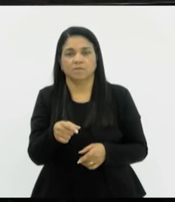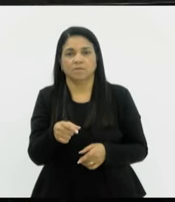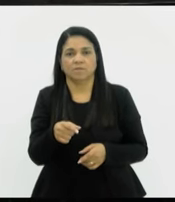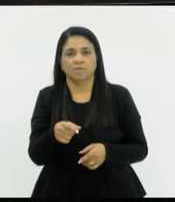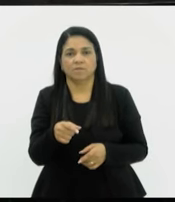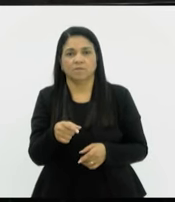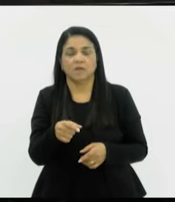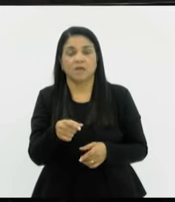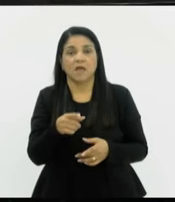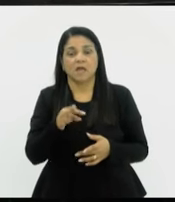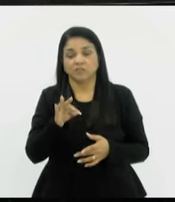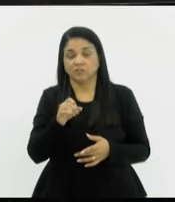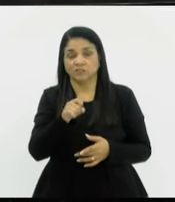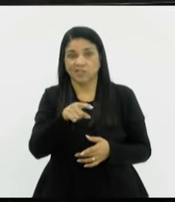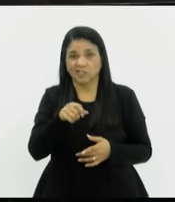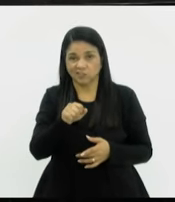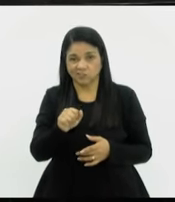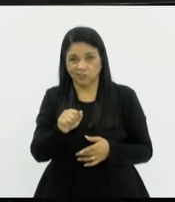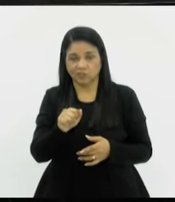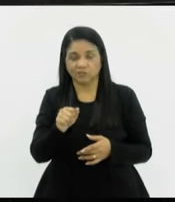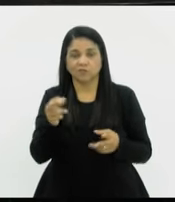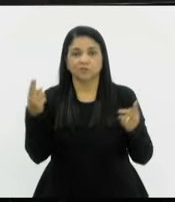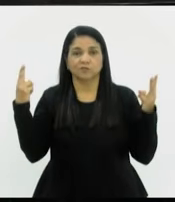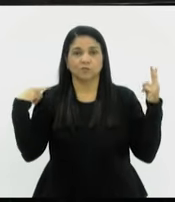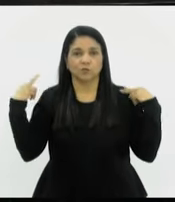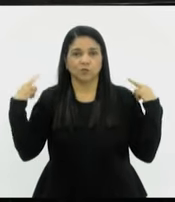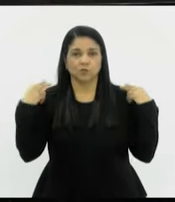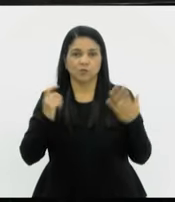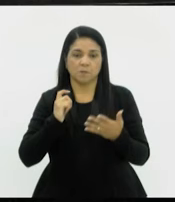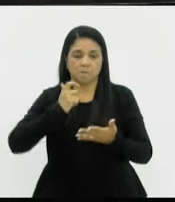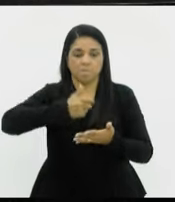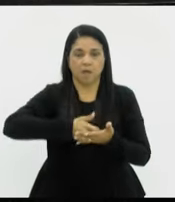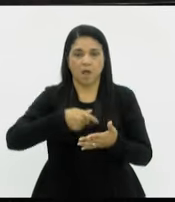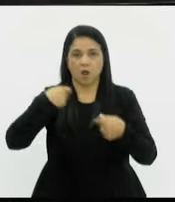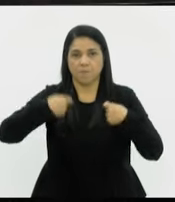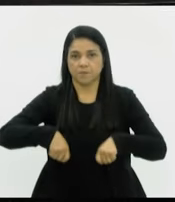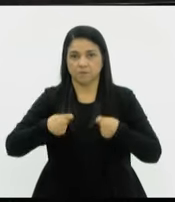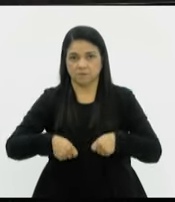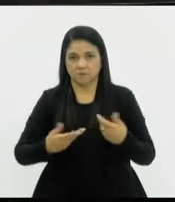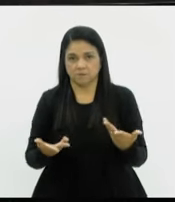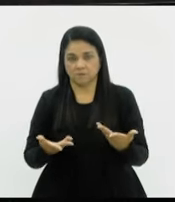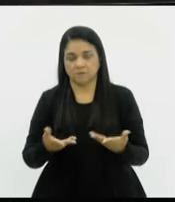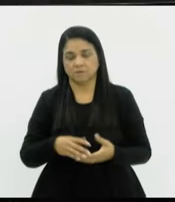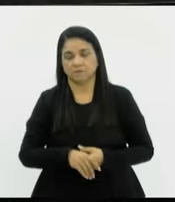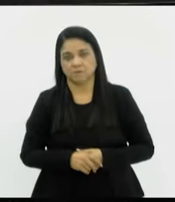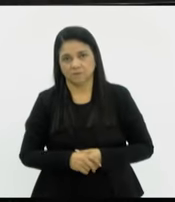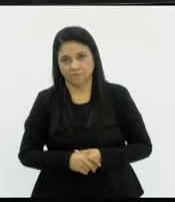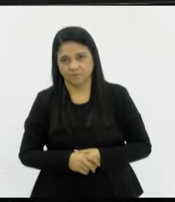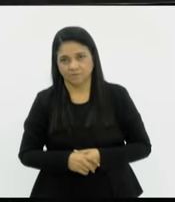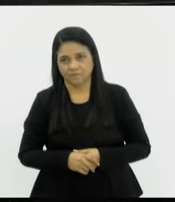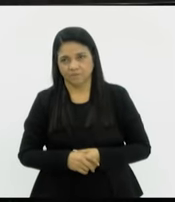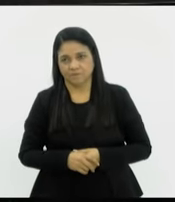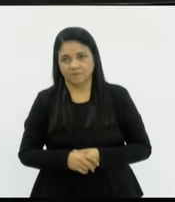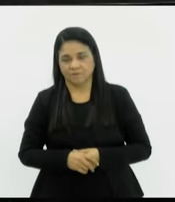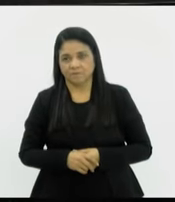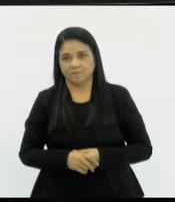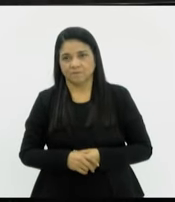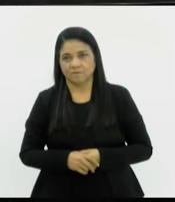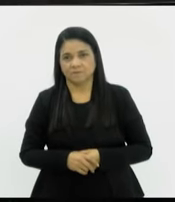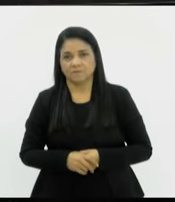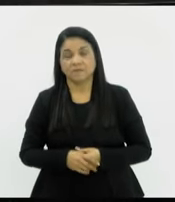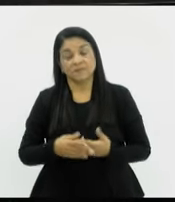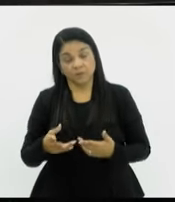aos tão taxados motoristas de veículos do nosso Estado. Porque, senhor